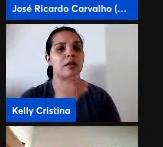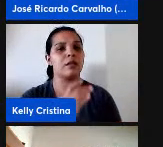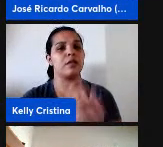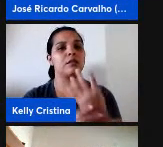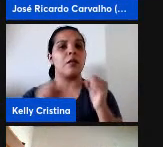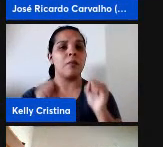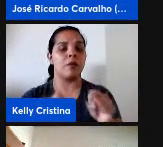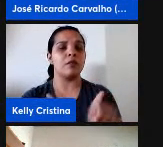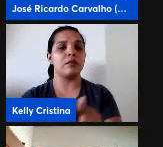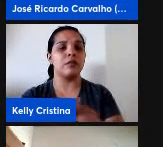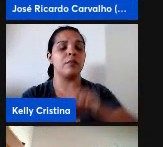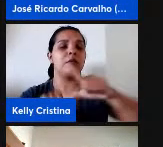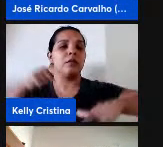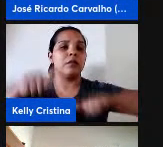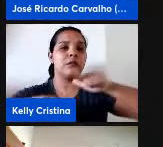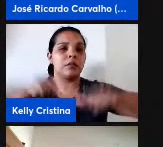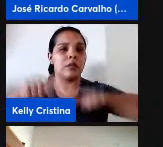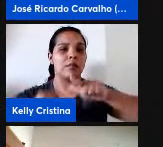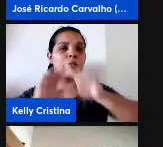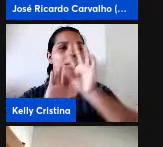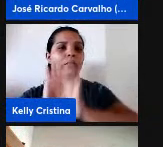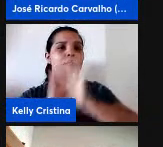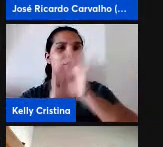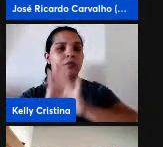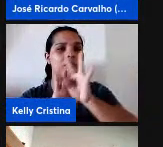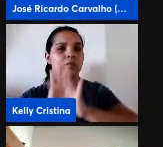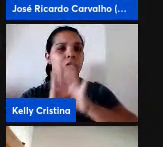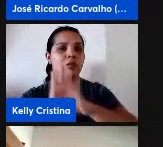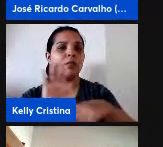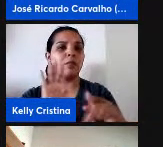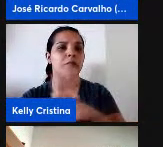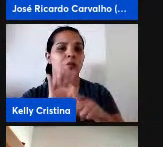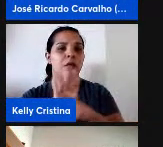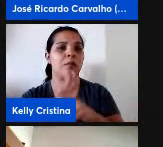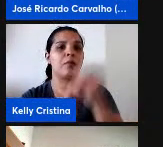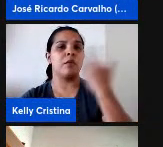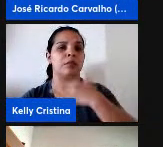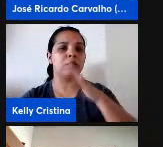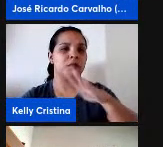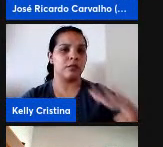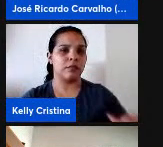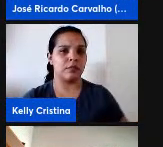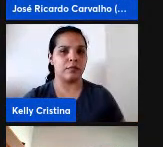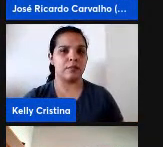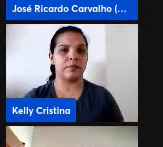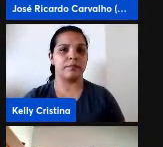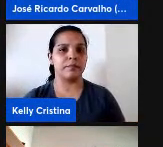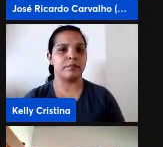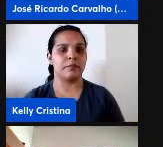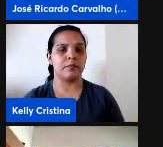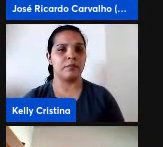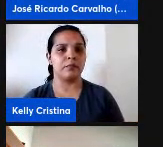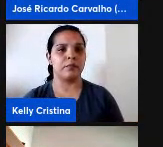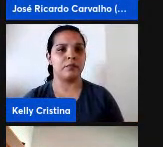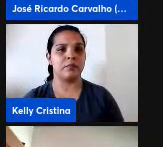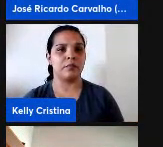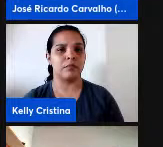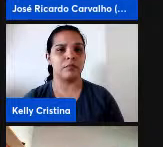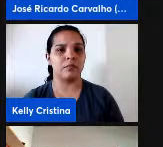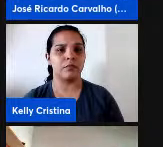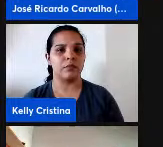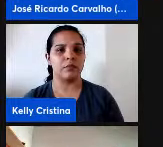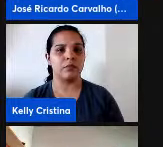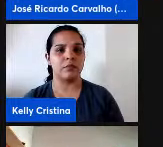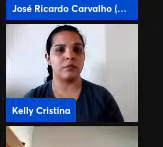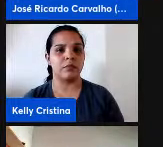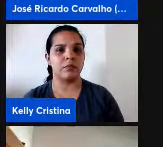também trabalhar com os textos produzidos pelas crianças, né? Então, mas